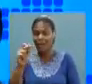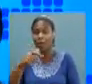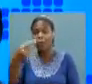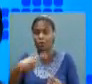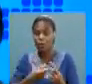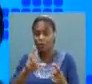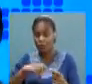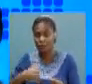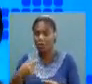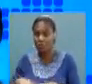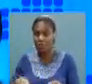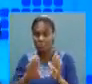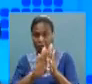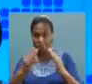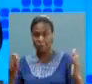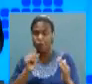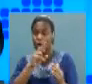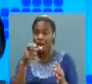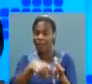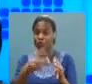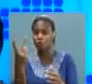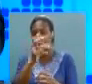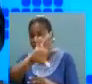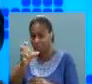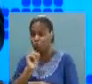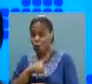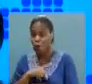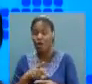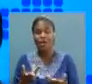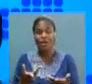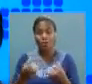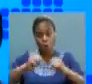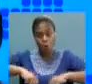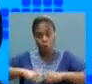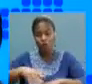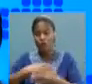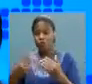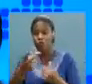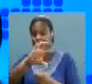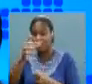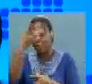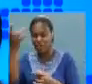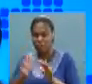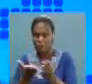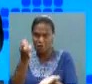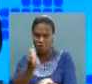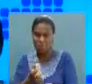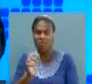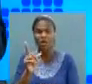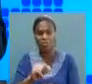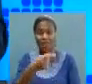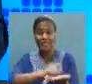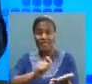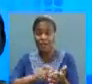vão ter agora as portas abertas para estes dois países na base de acordos bilaterais de facilitação de vistos que serão